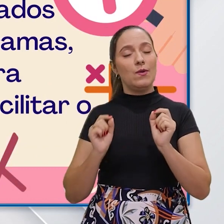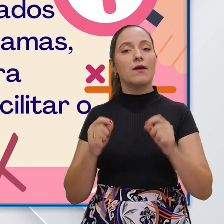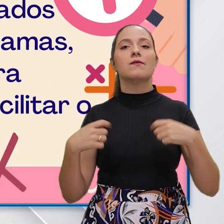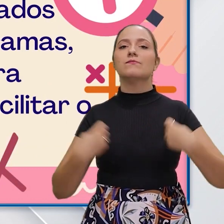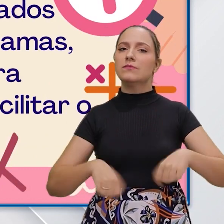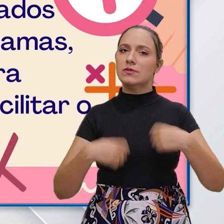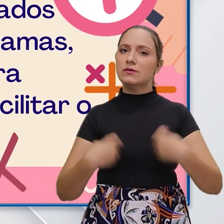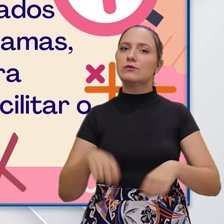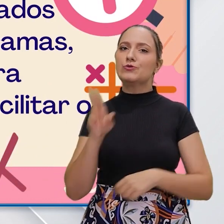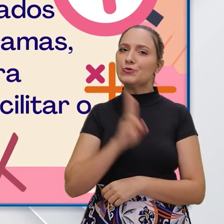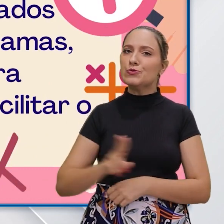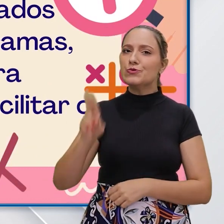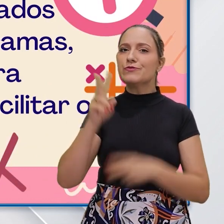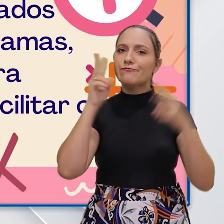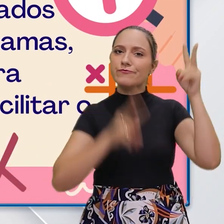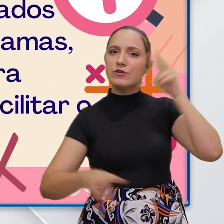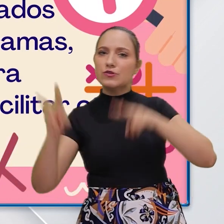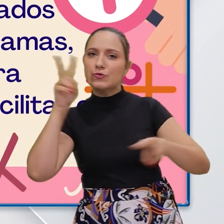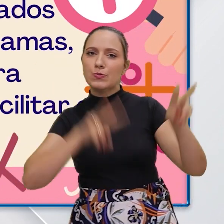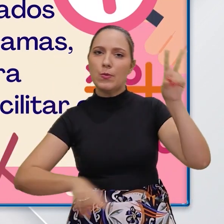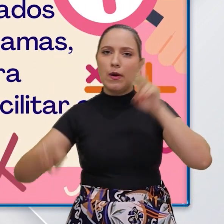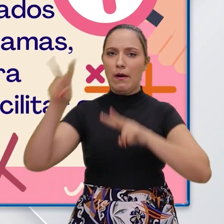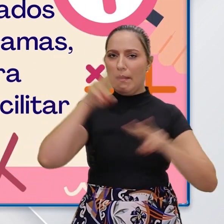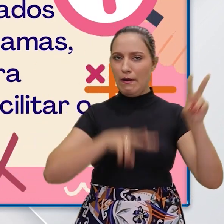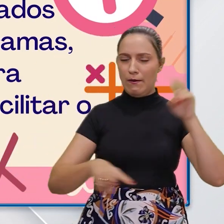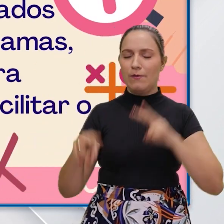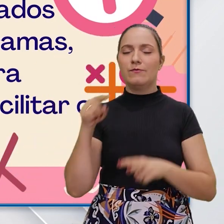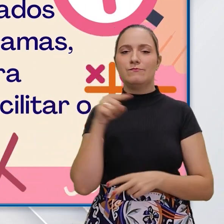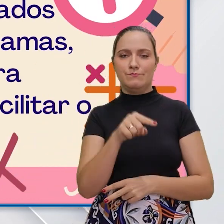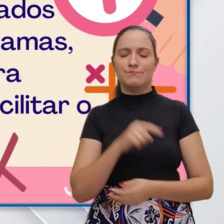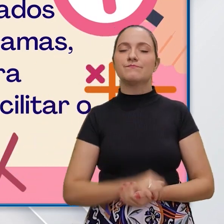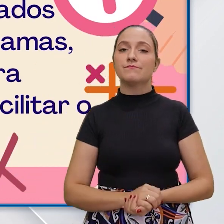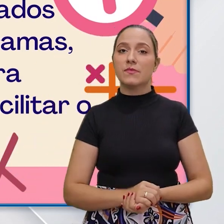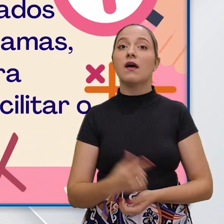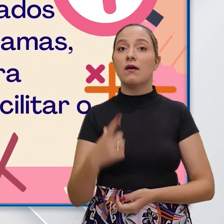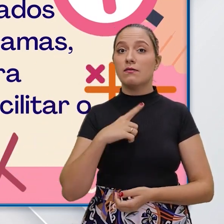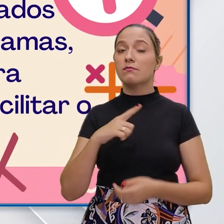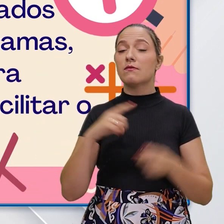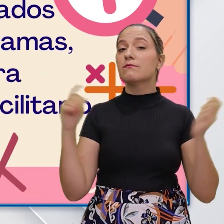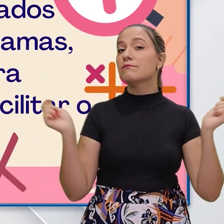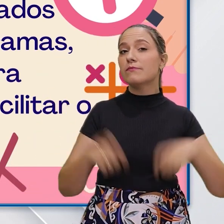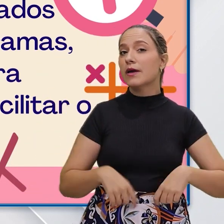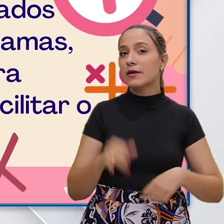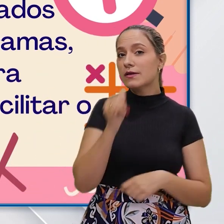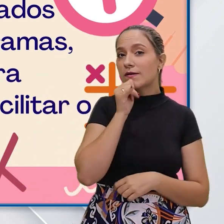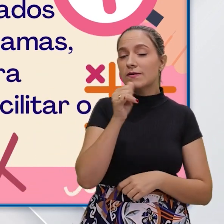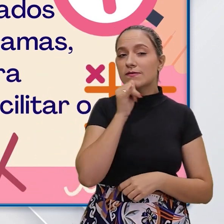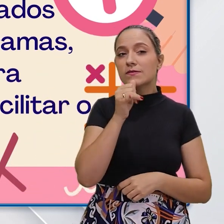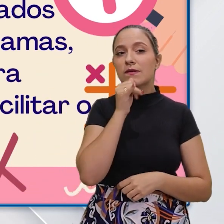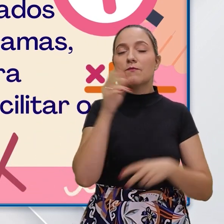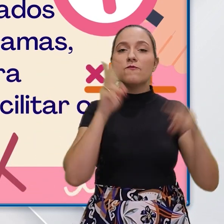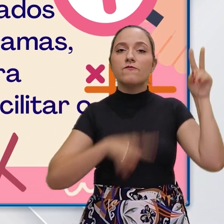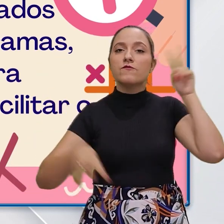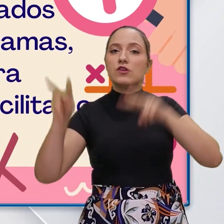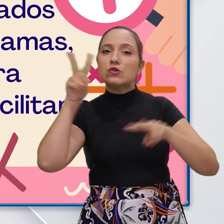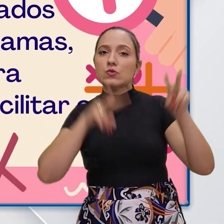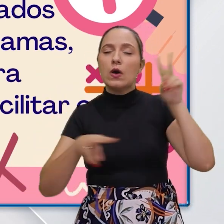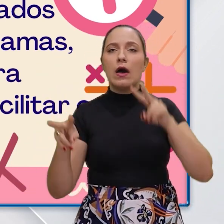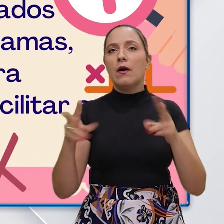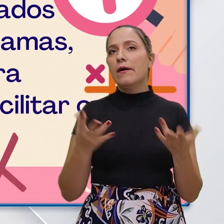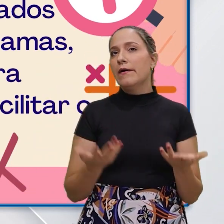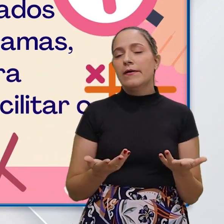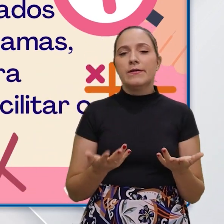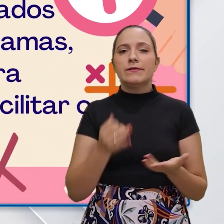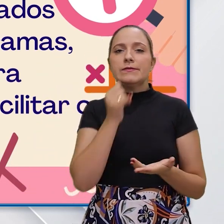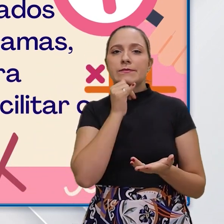característica é o uso de recursos visuais. Em alguns casos, são utilizados recursos